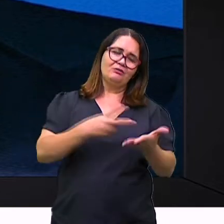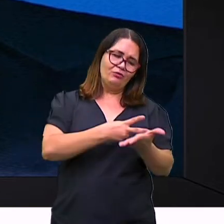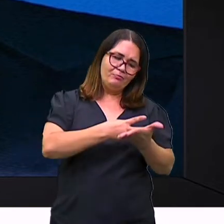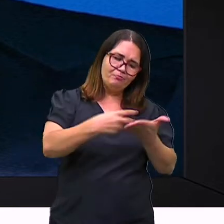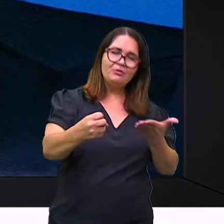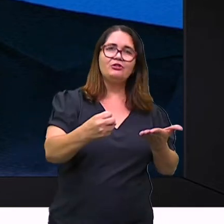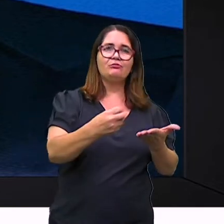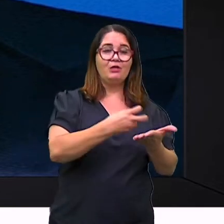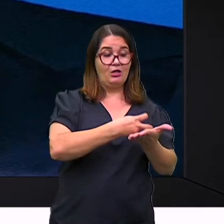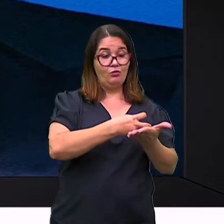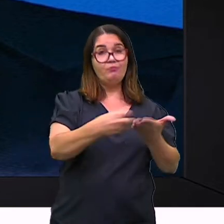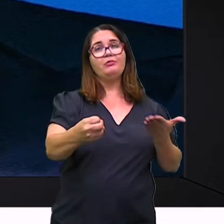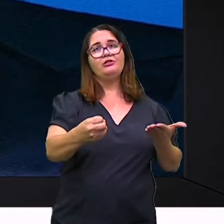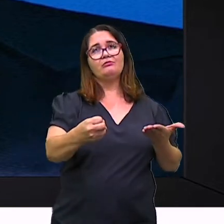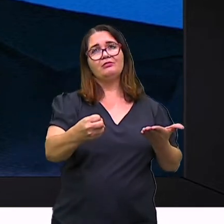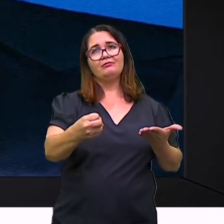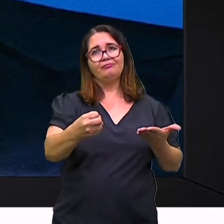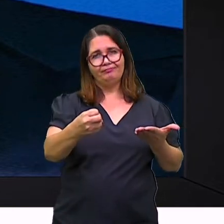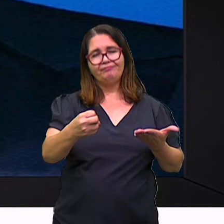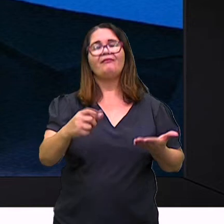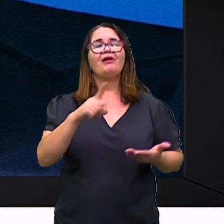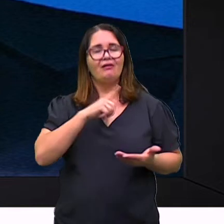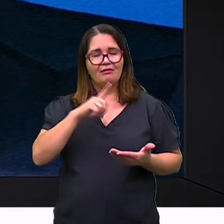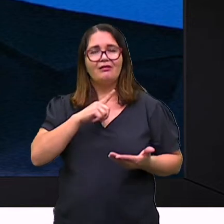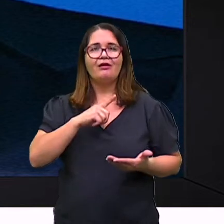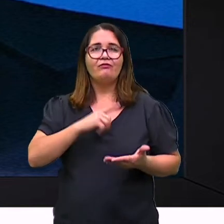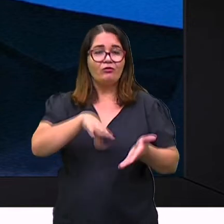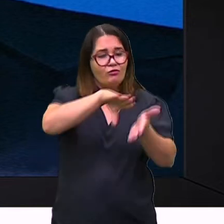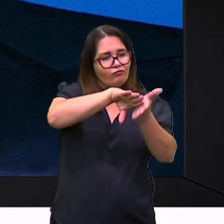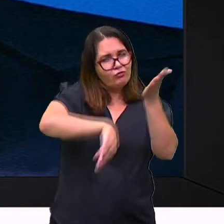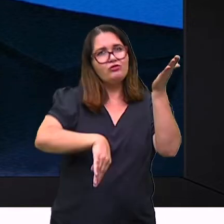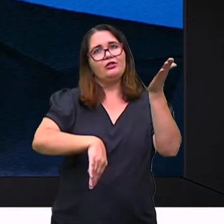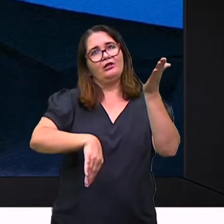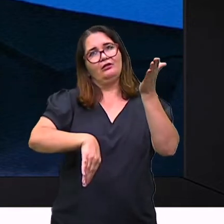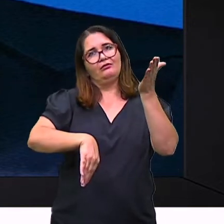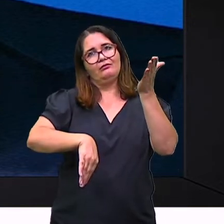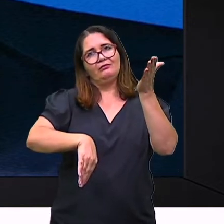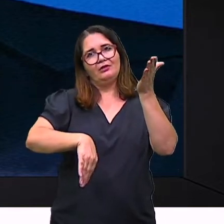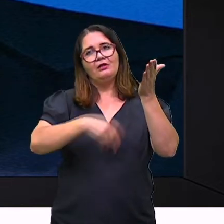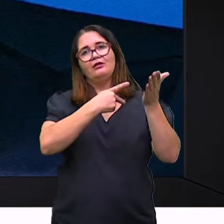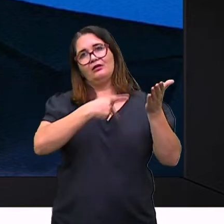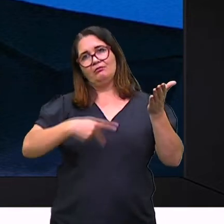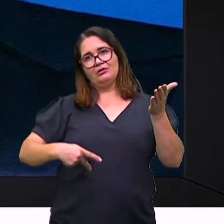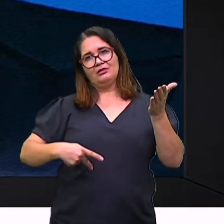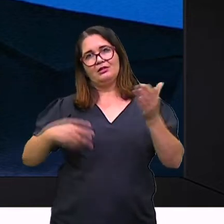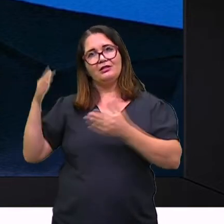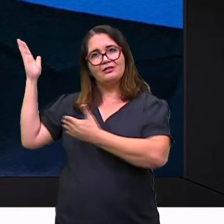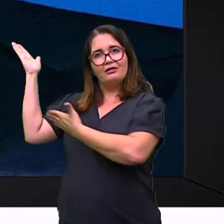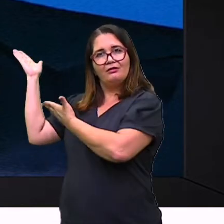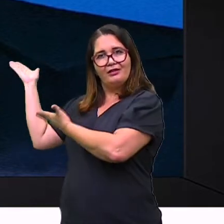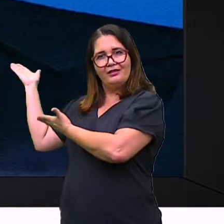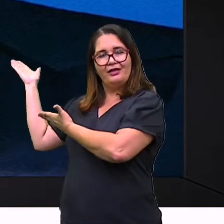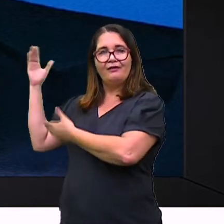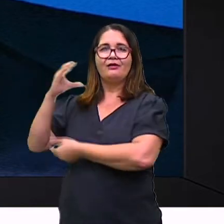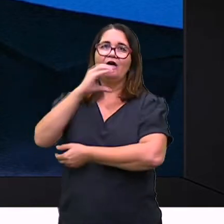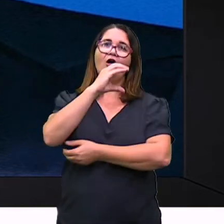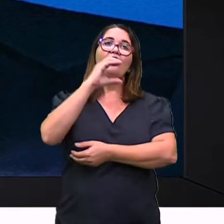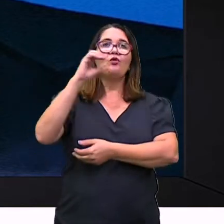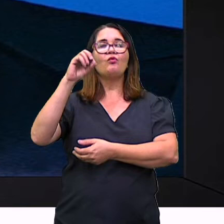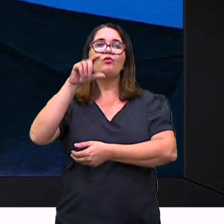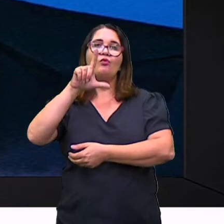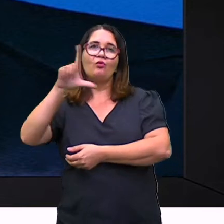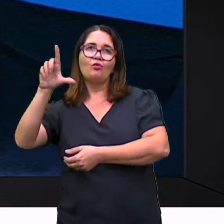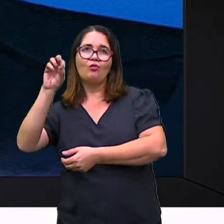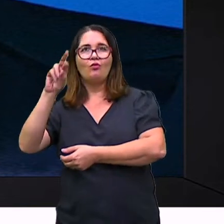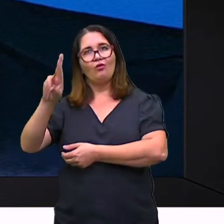1985. Então, ele foi eleito pelo povo brasileiro. Então, esse é Fernando Collor